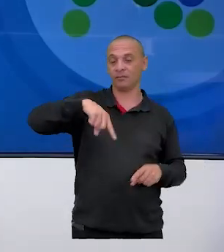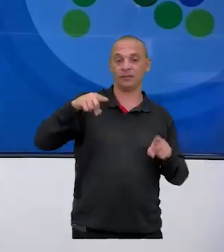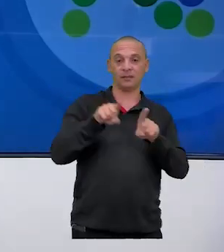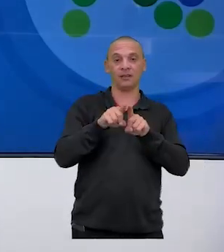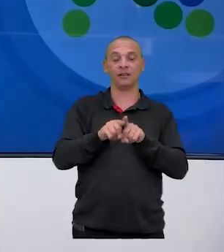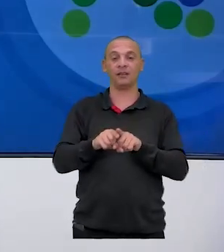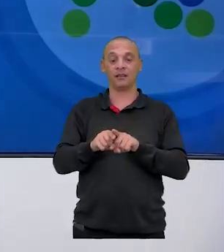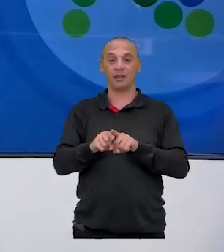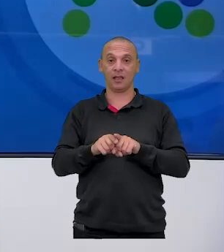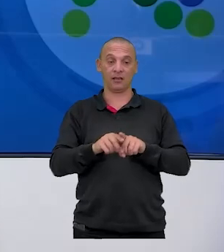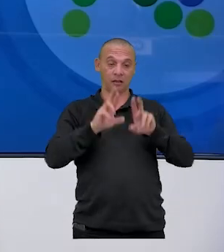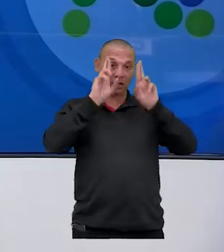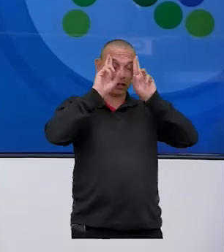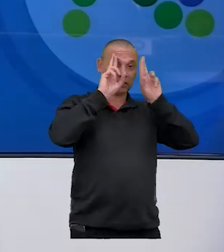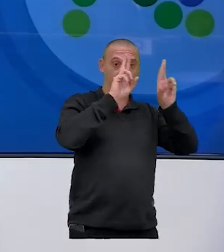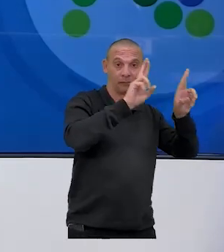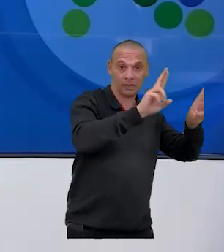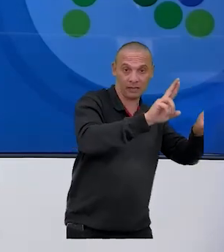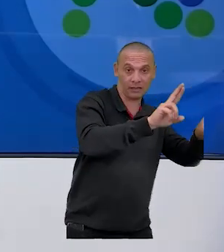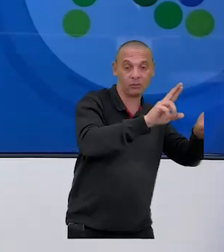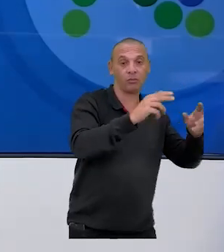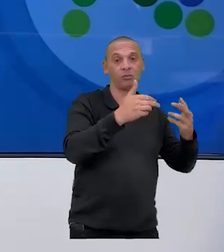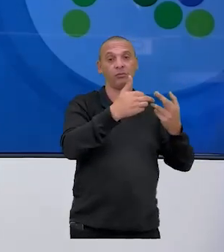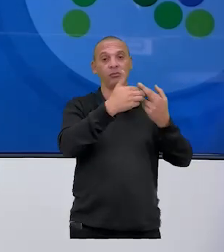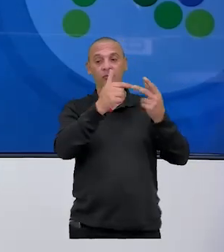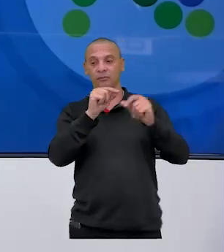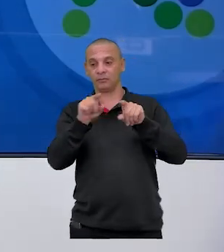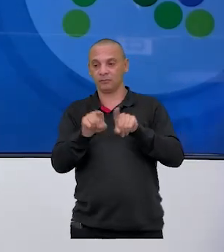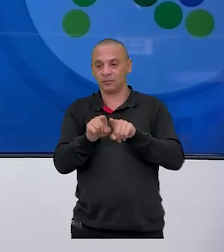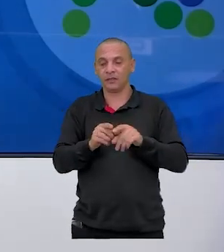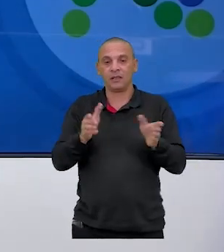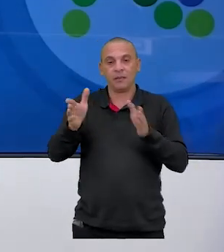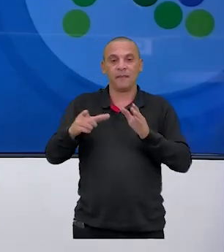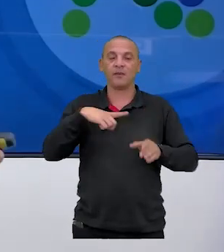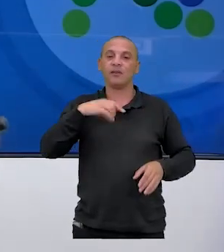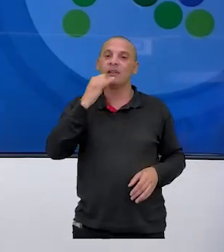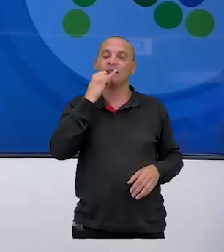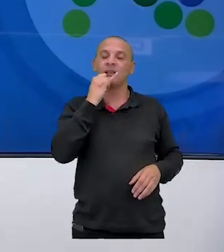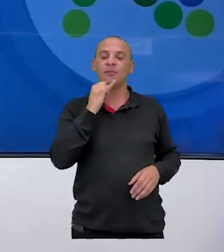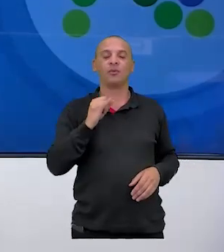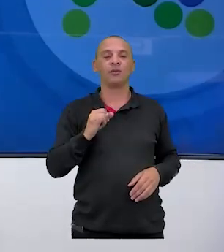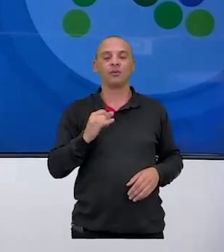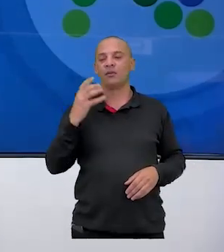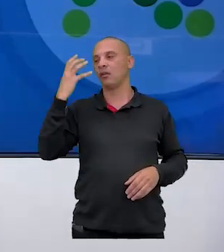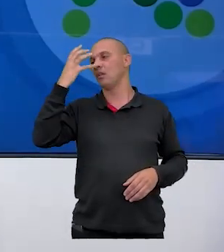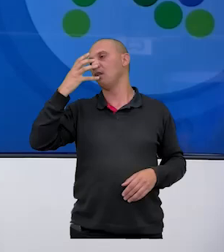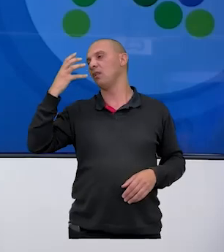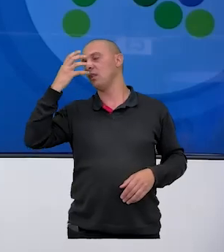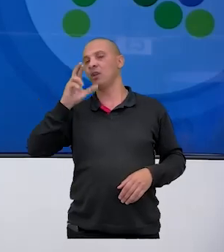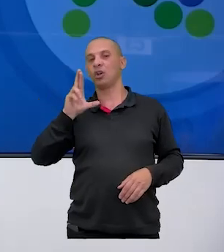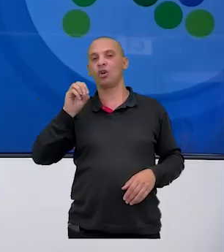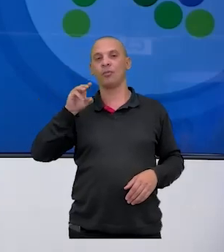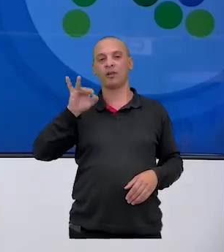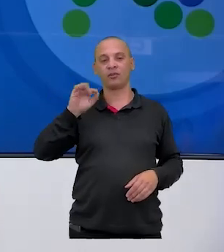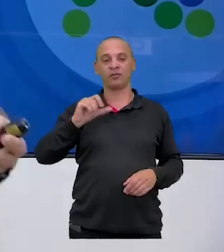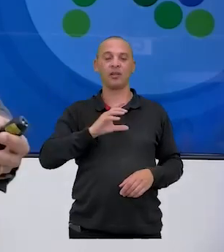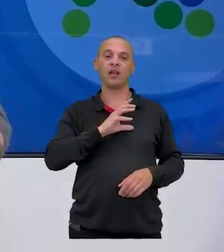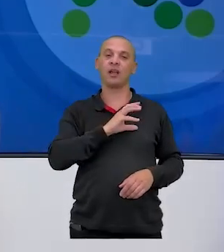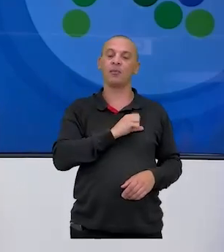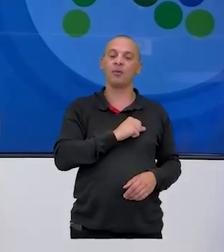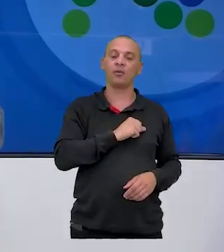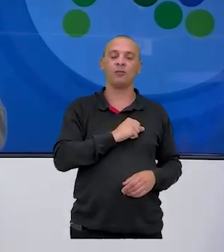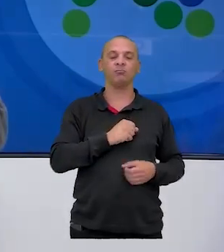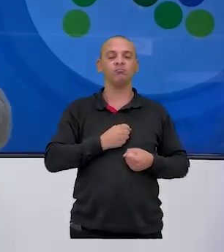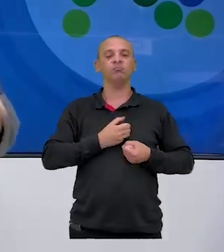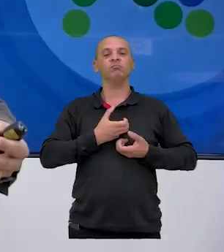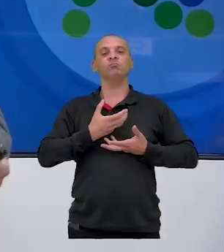sobre respeito, assim como num período conhecido como romantismo, que falaremos daqui a pouco, tínhamos que falar sobre amor, sobre paixão,